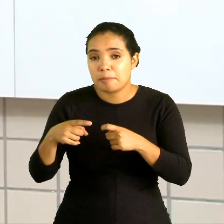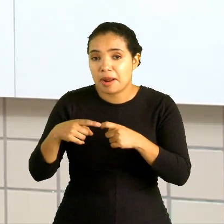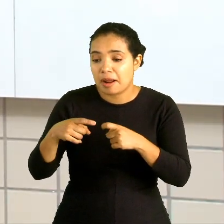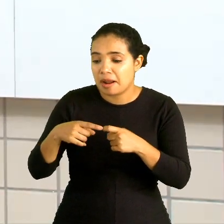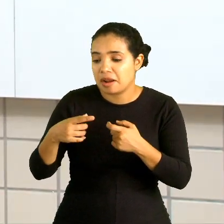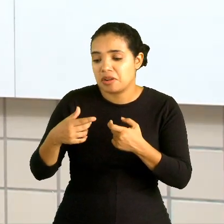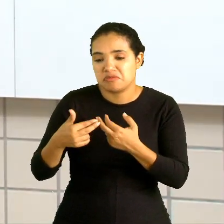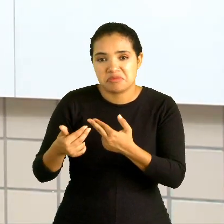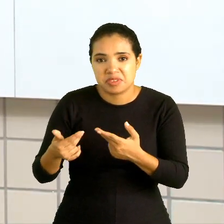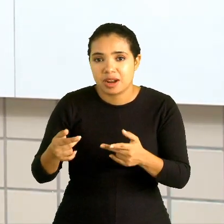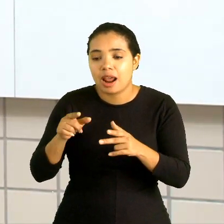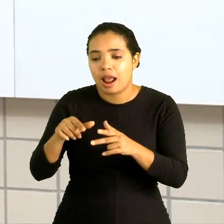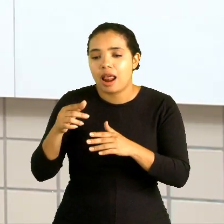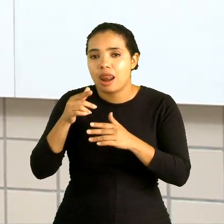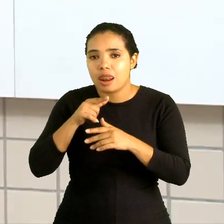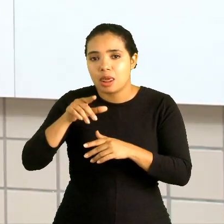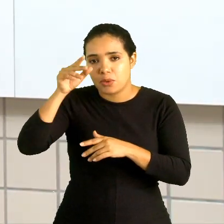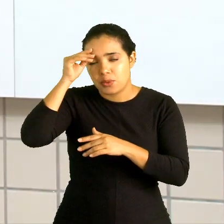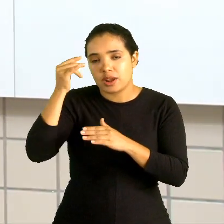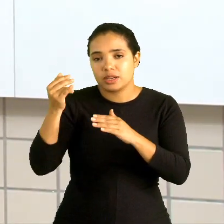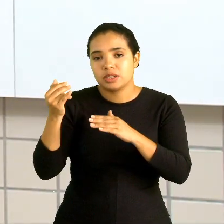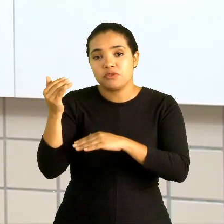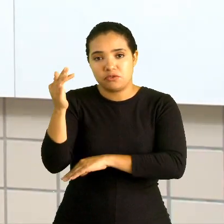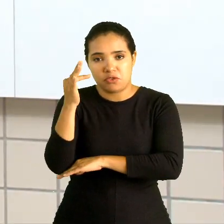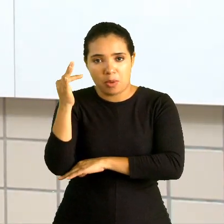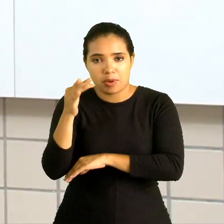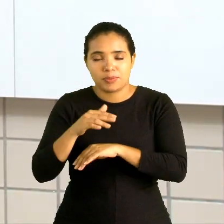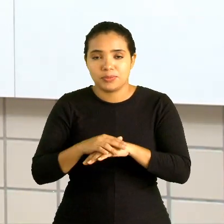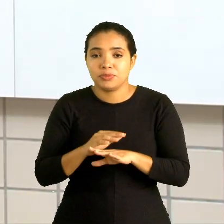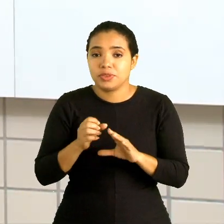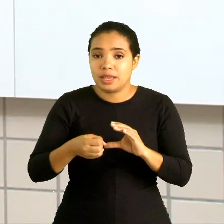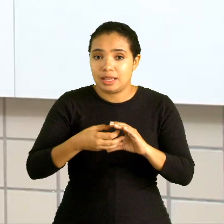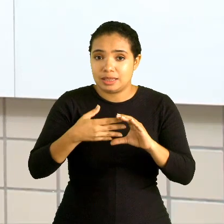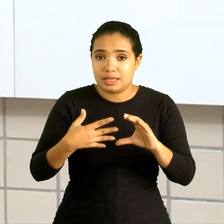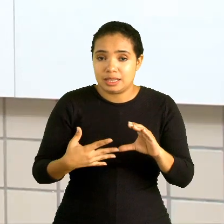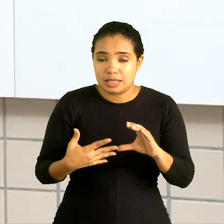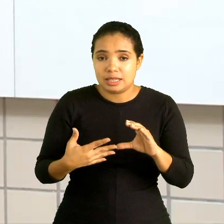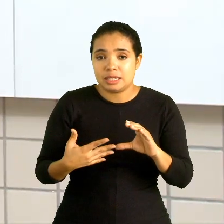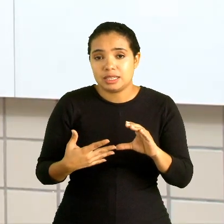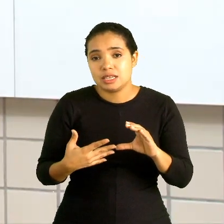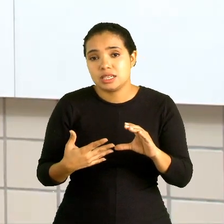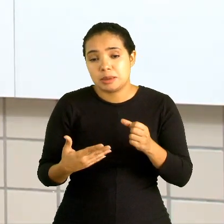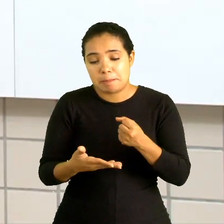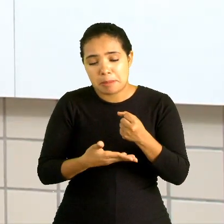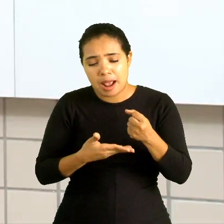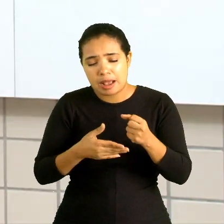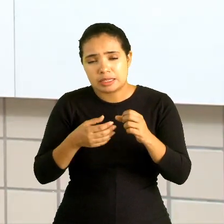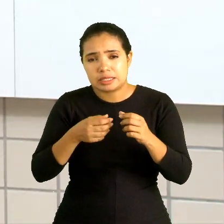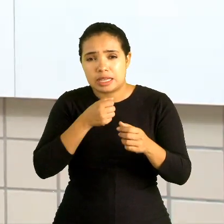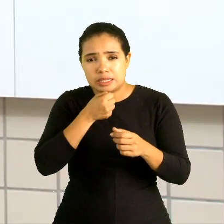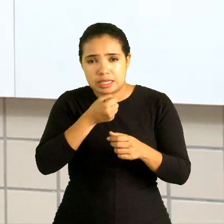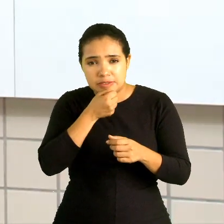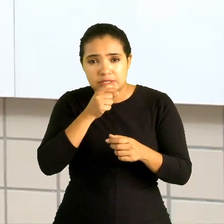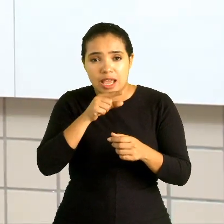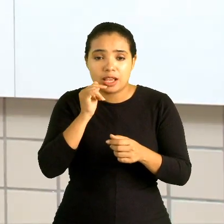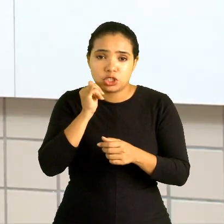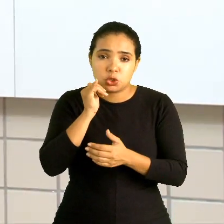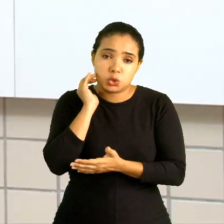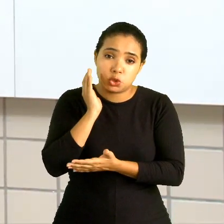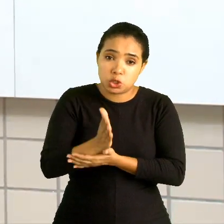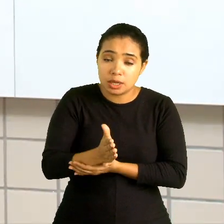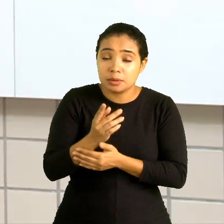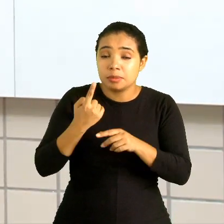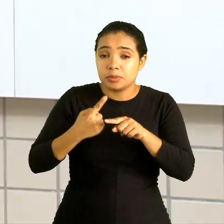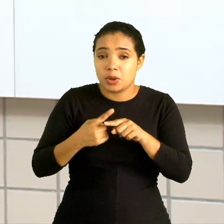tende a ser a linguagem formal. A característica básica da entrevista é o discurso direto. Por